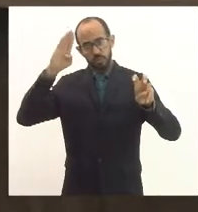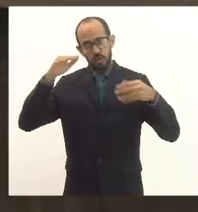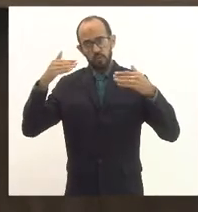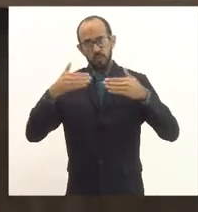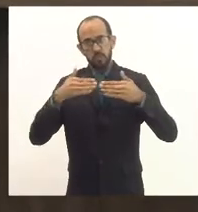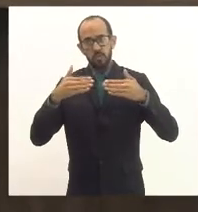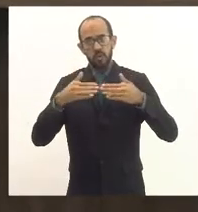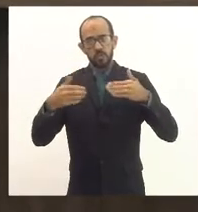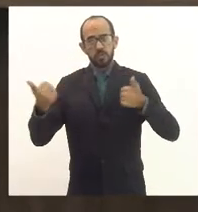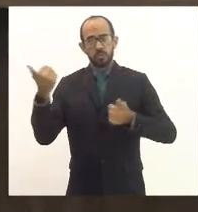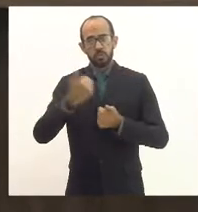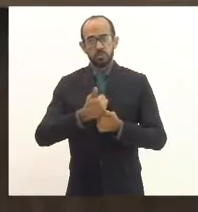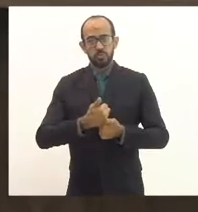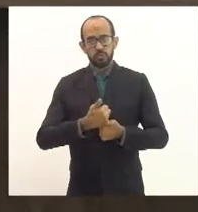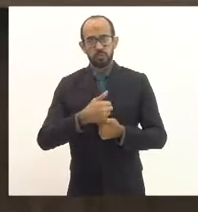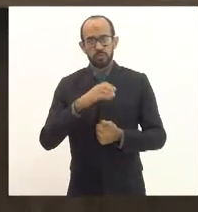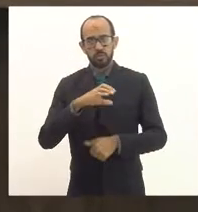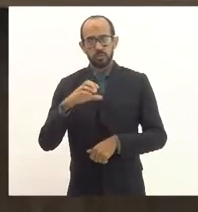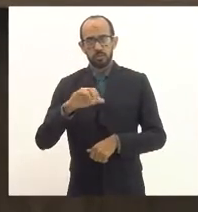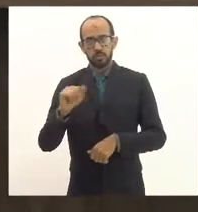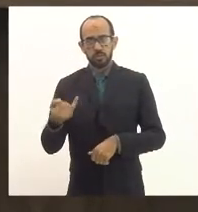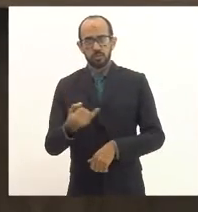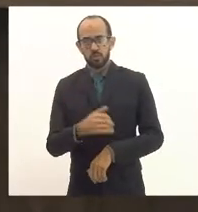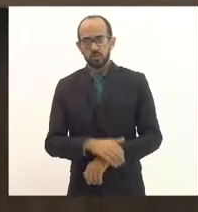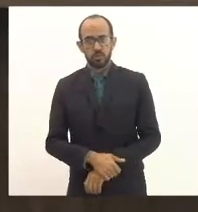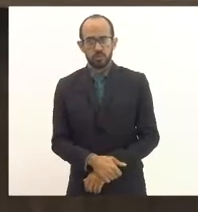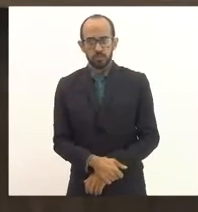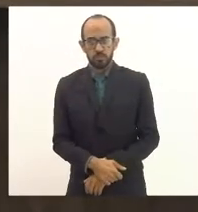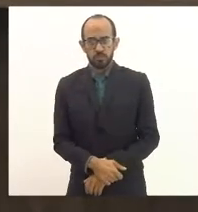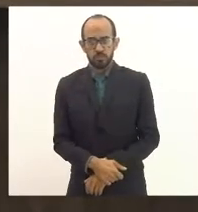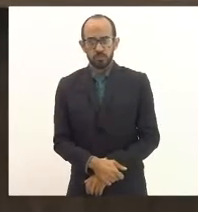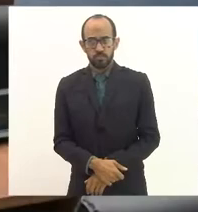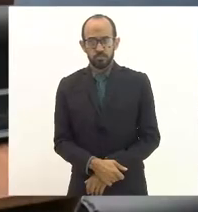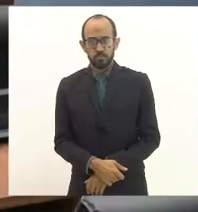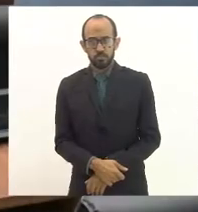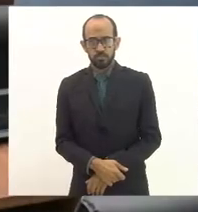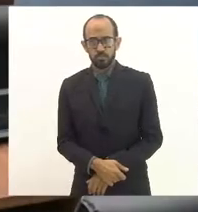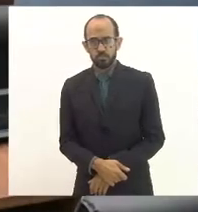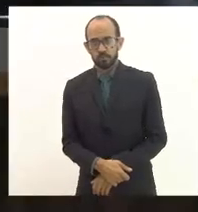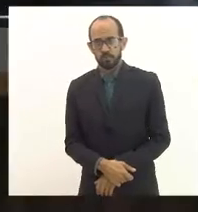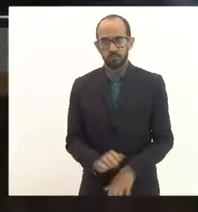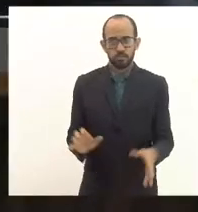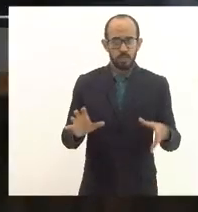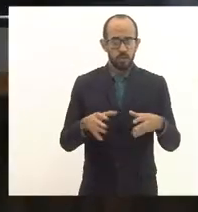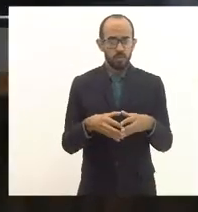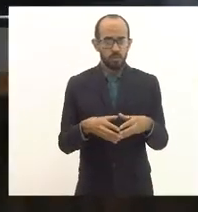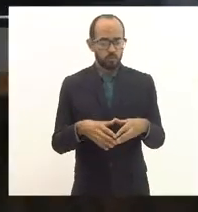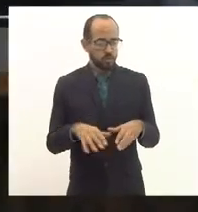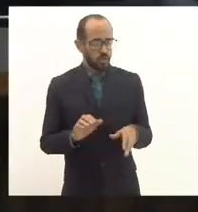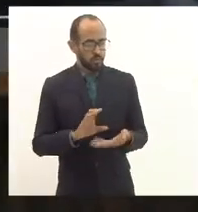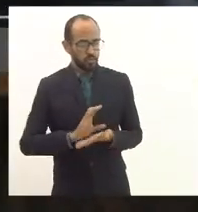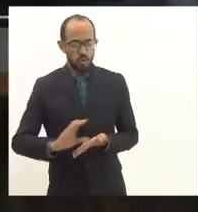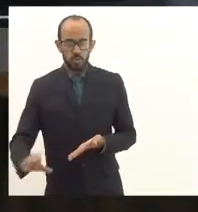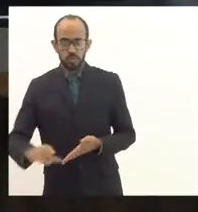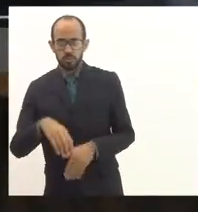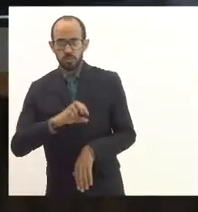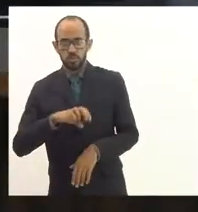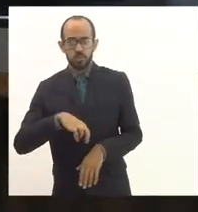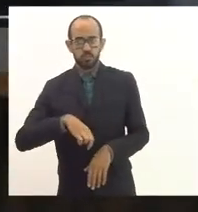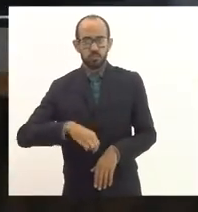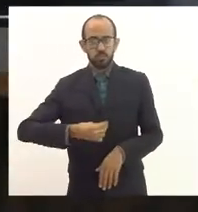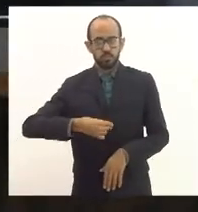ao substitutivo da Comissão de Constituição e Justiça. Pela Comissão de Orçamento, deputado